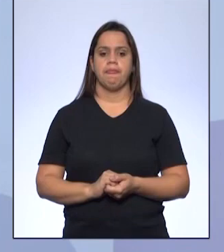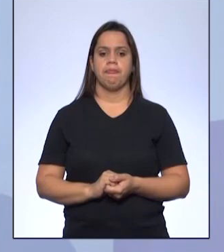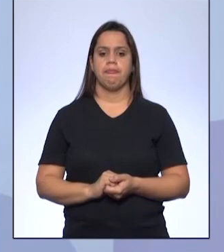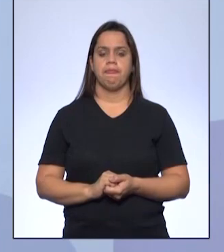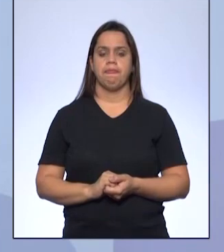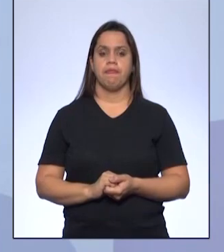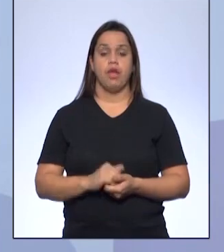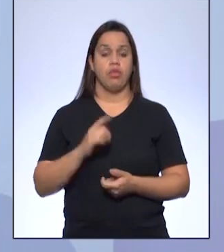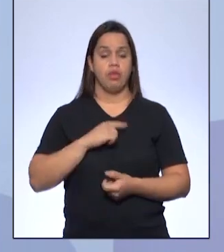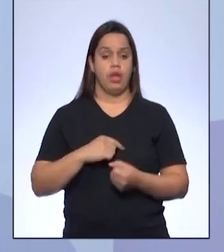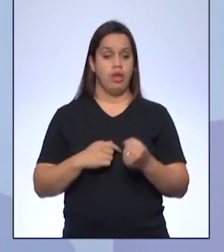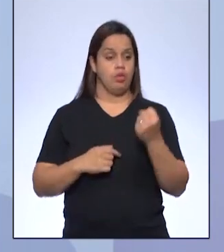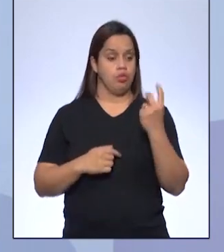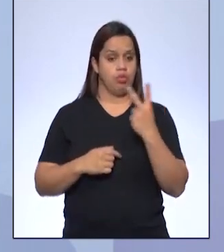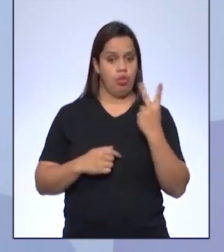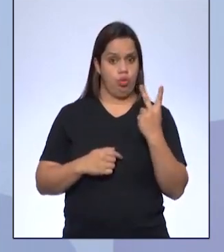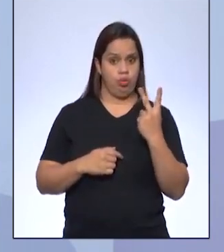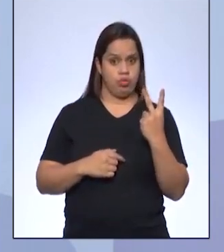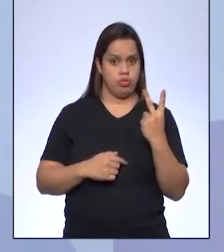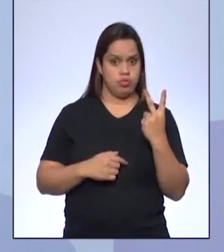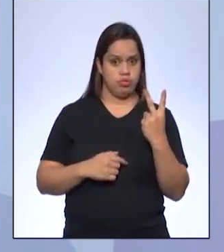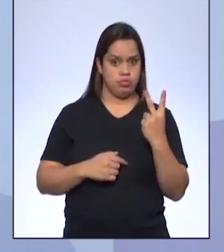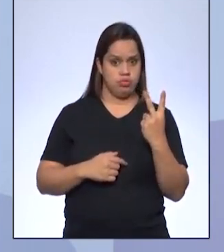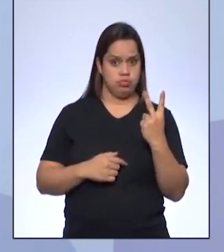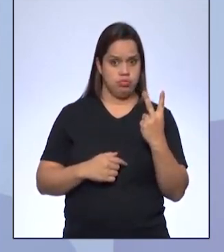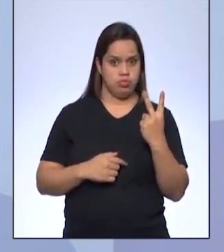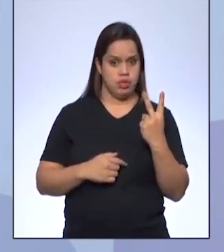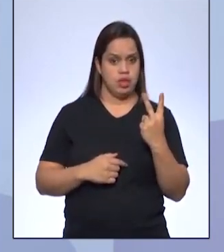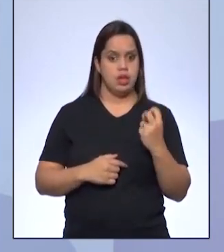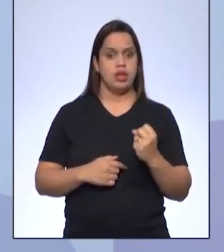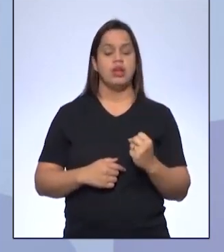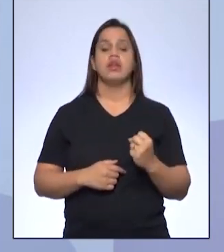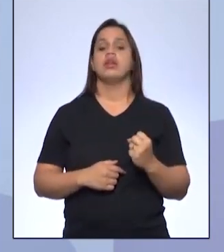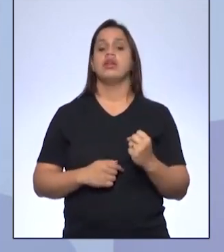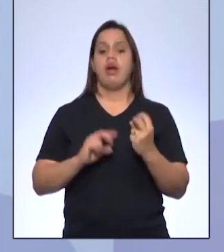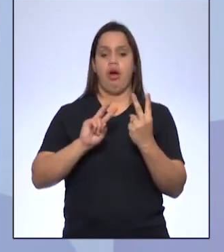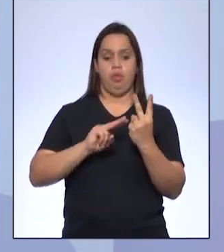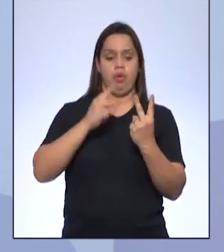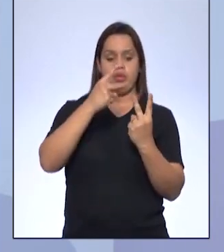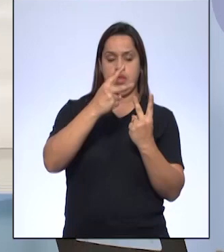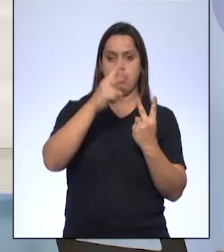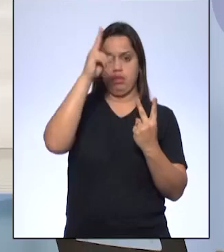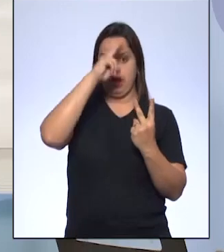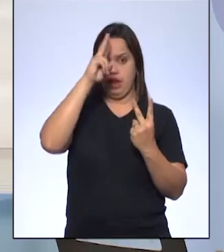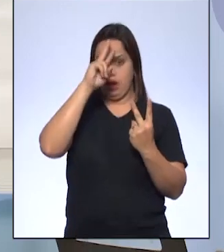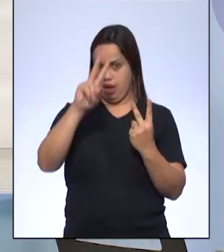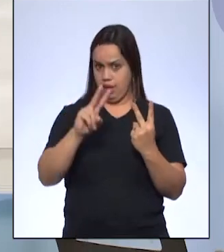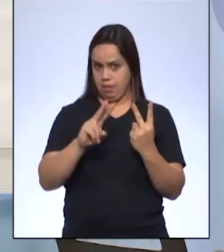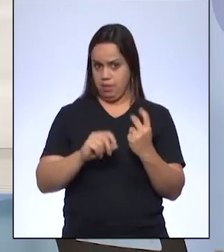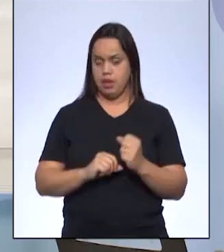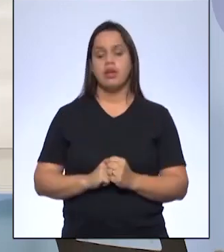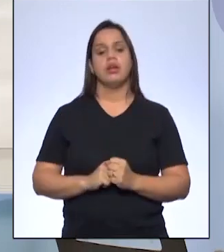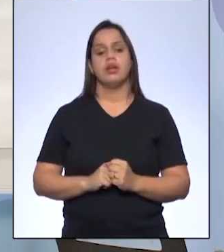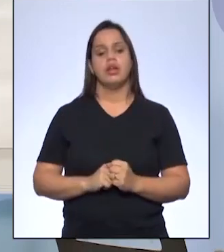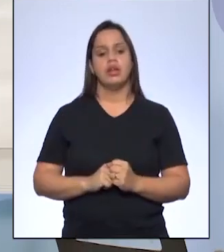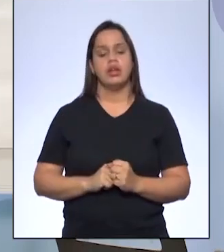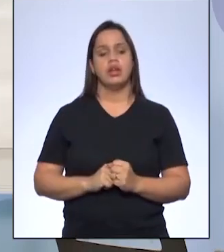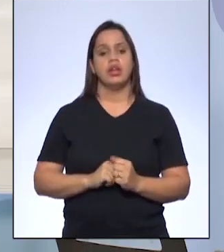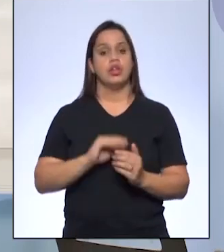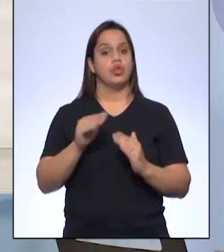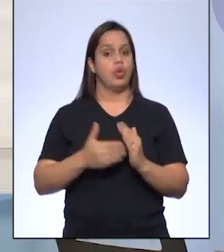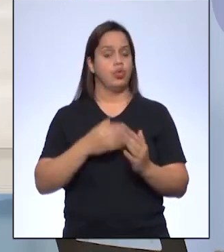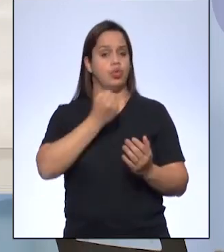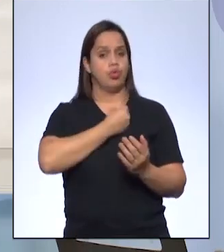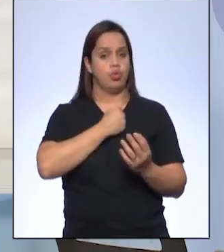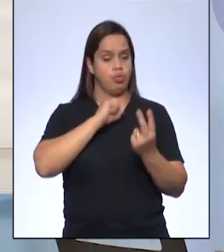vezes o número 2, que é o 2 ao quadrado. Lembra? Potência? Todo número elevado ao